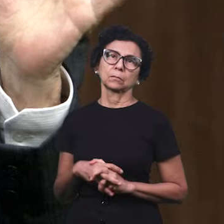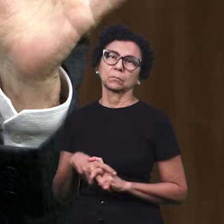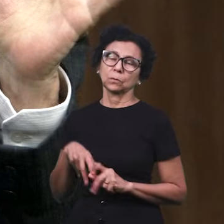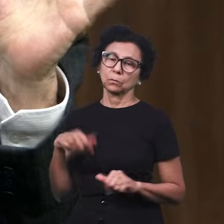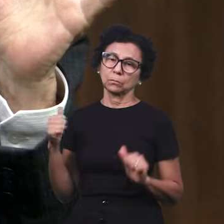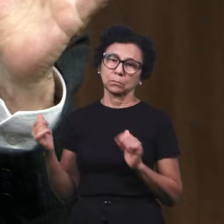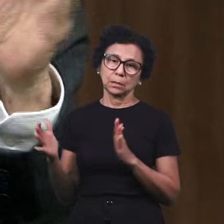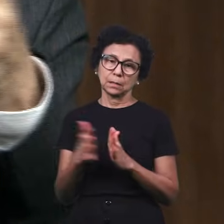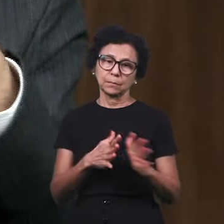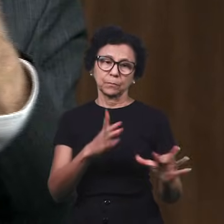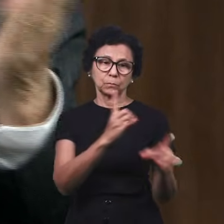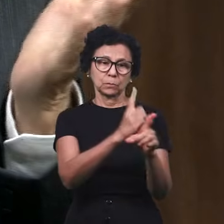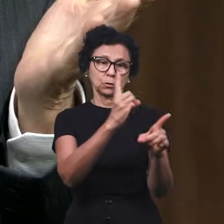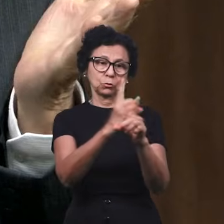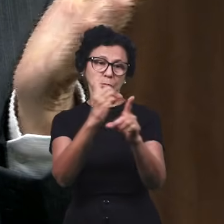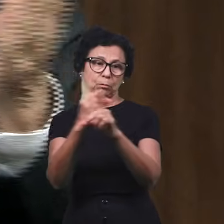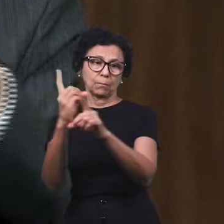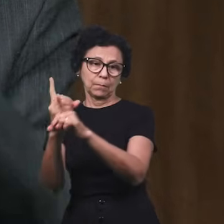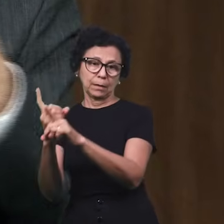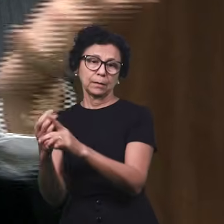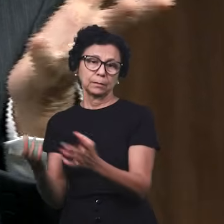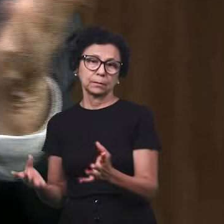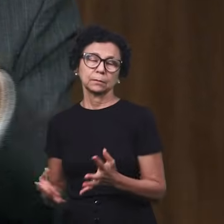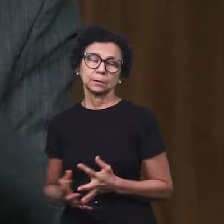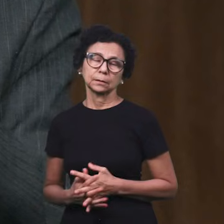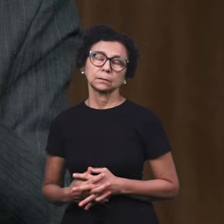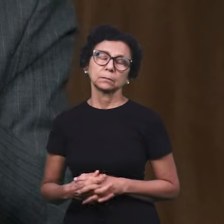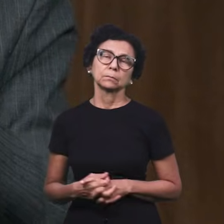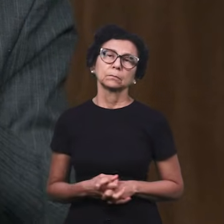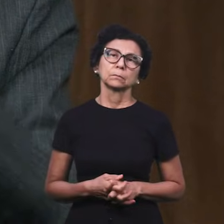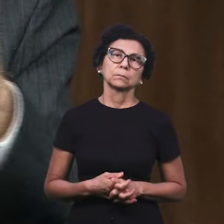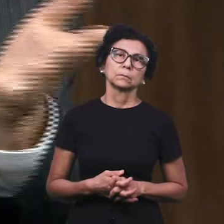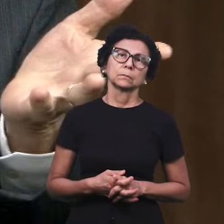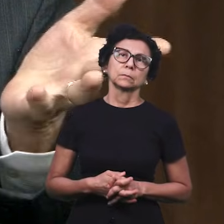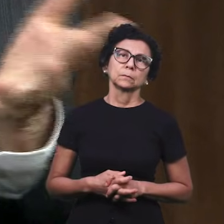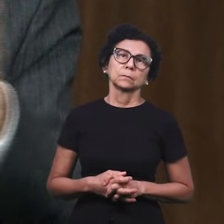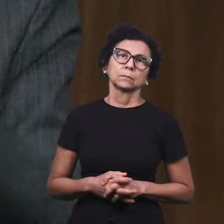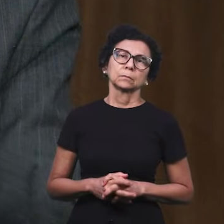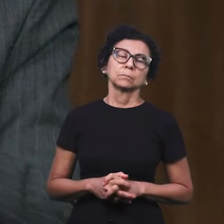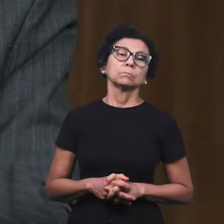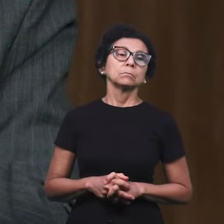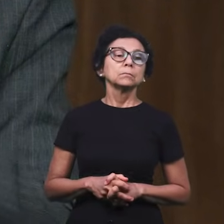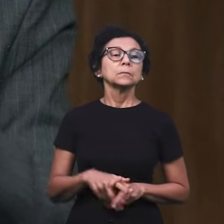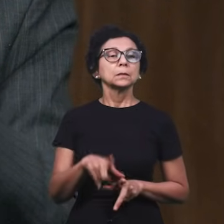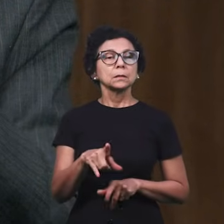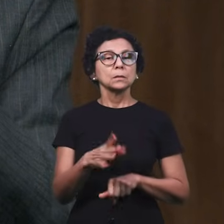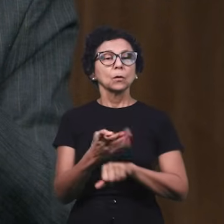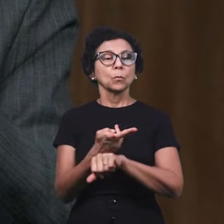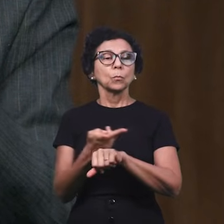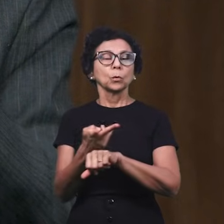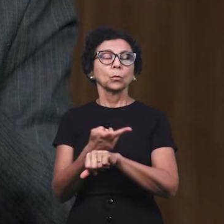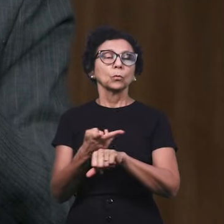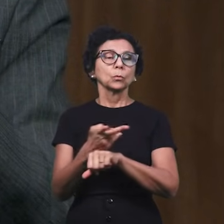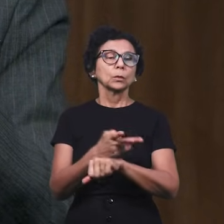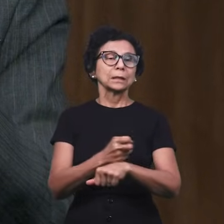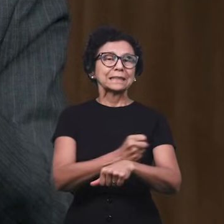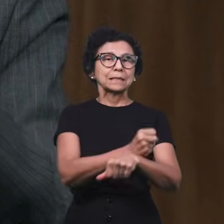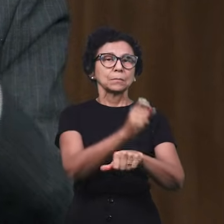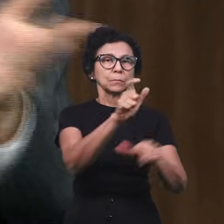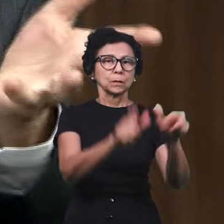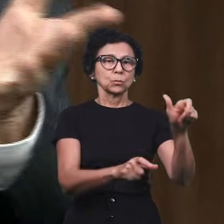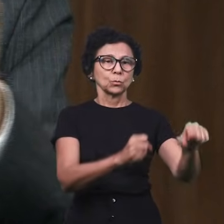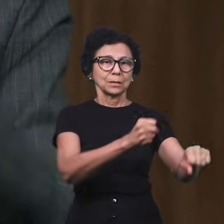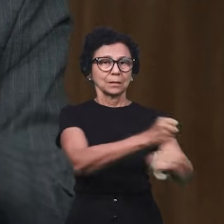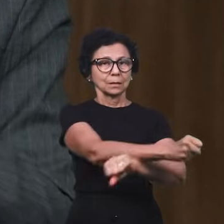nessa era dos descobrimentos, aconteceu essa passagem lamentável, que era a busca de escravos